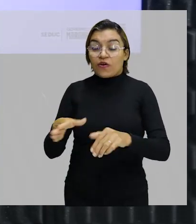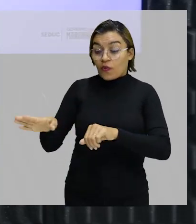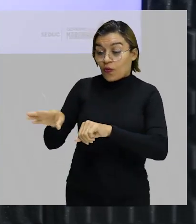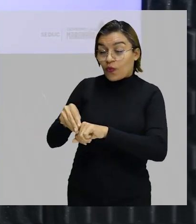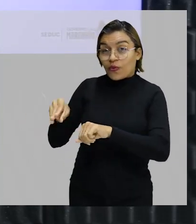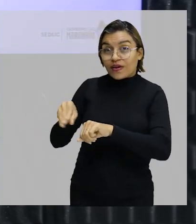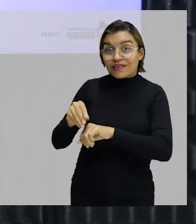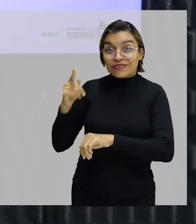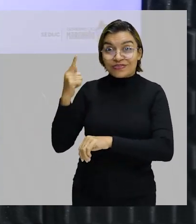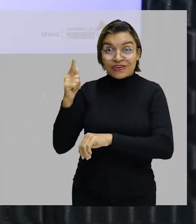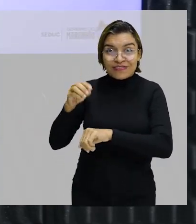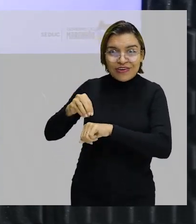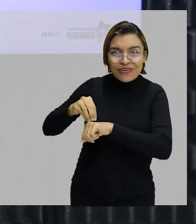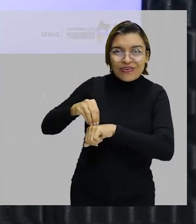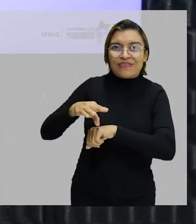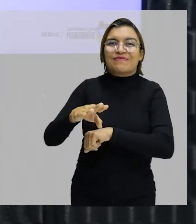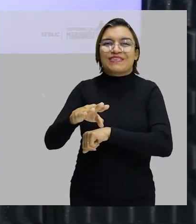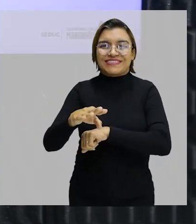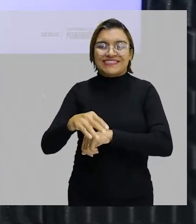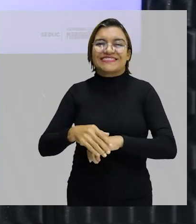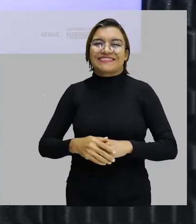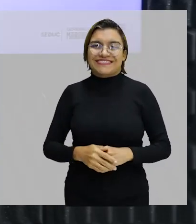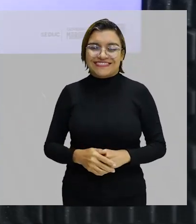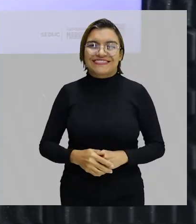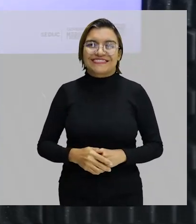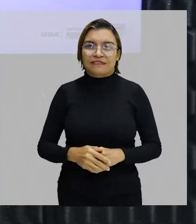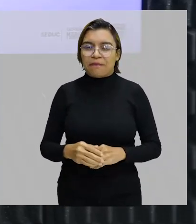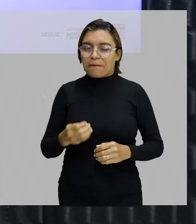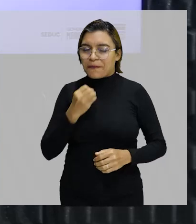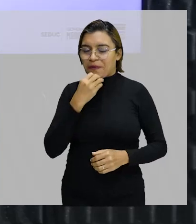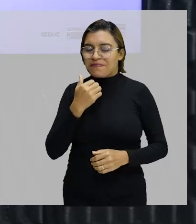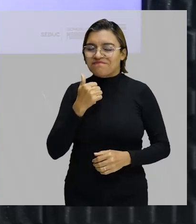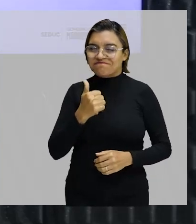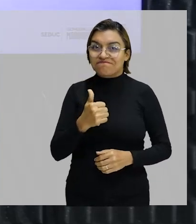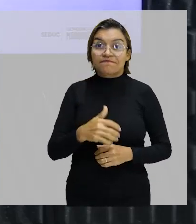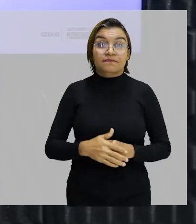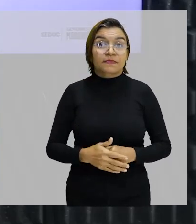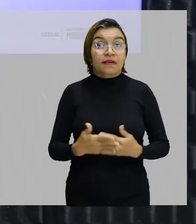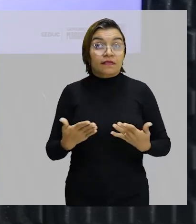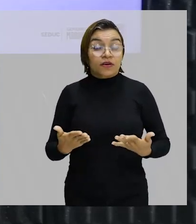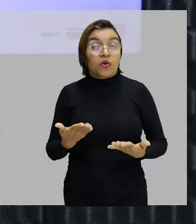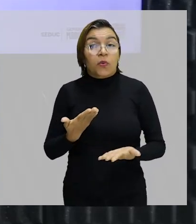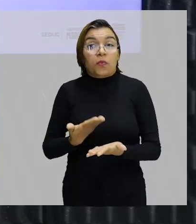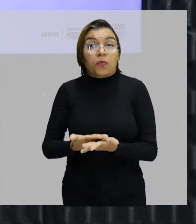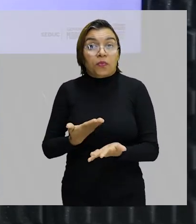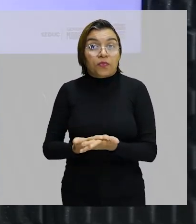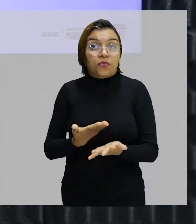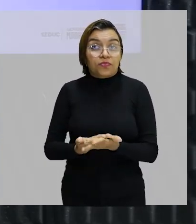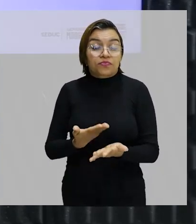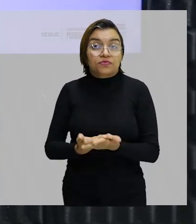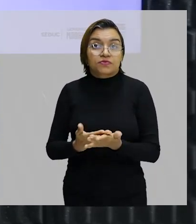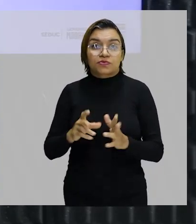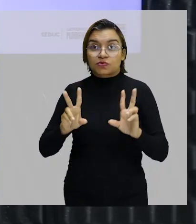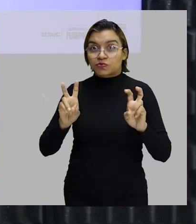esse belo conhecimento que é a nossa geografia. E galera, hoje nós vamos ter uma